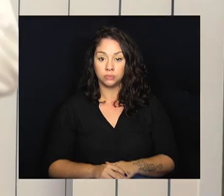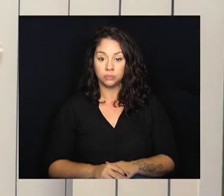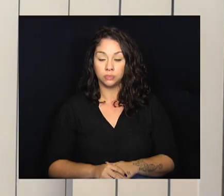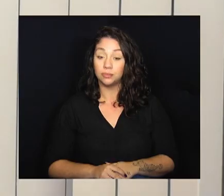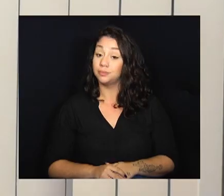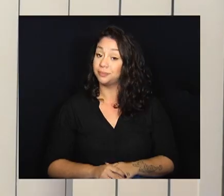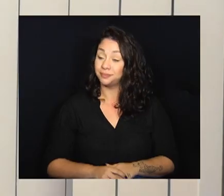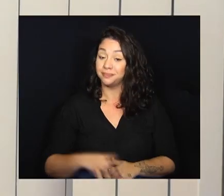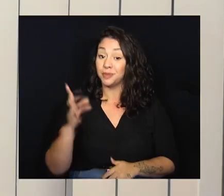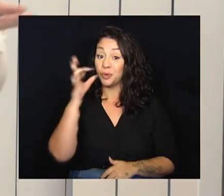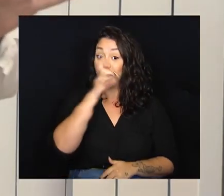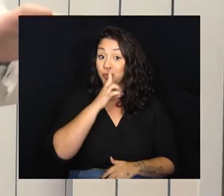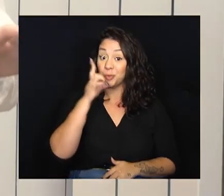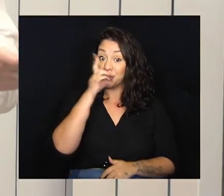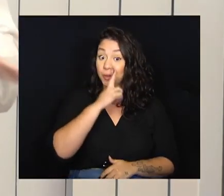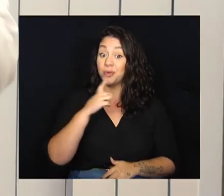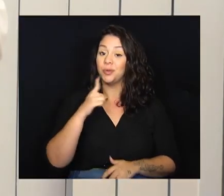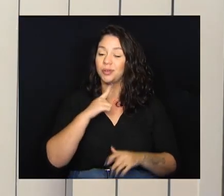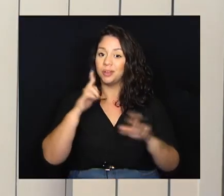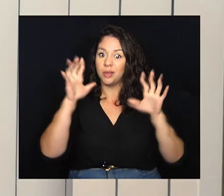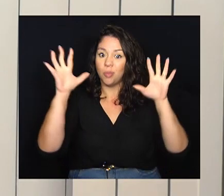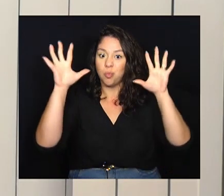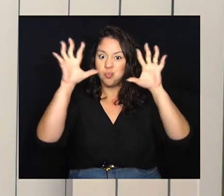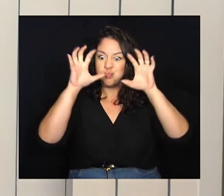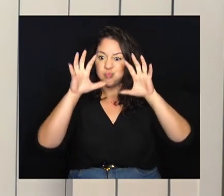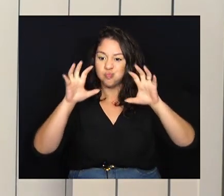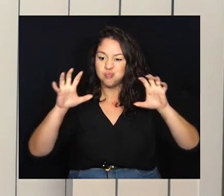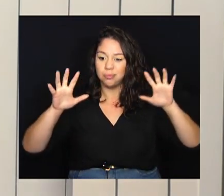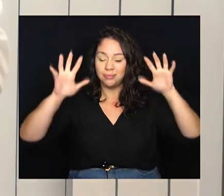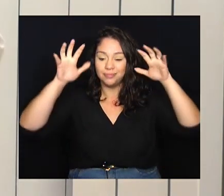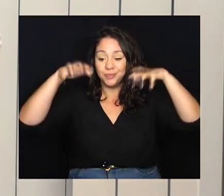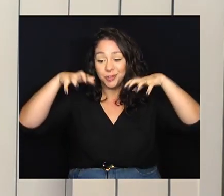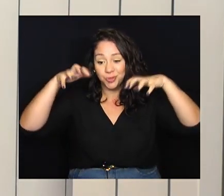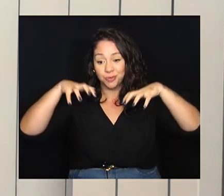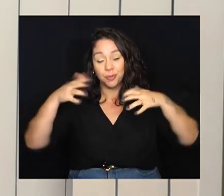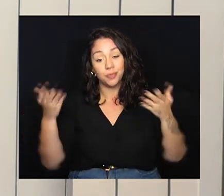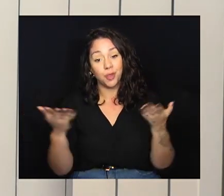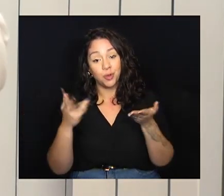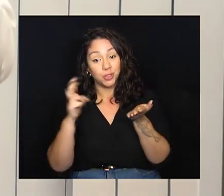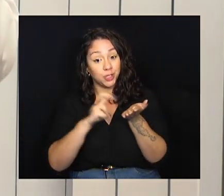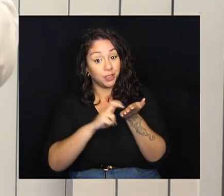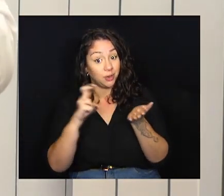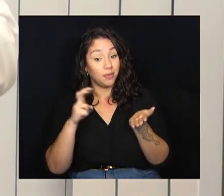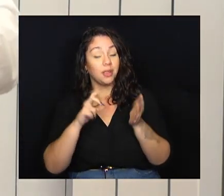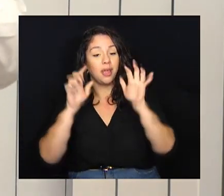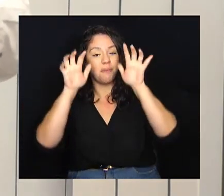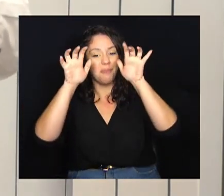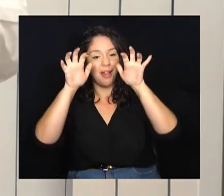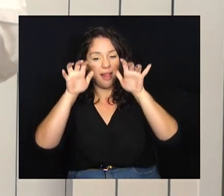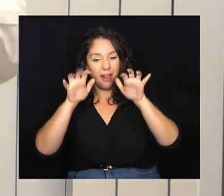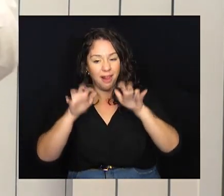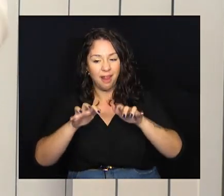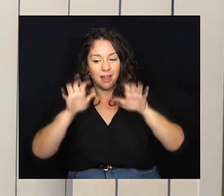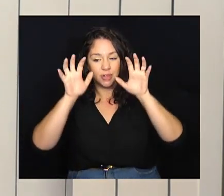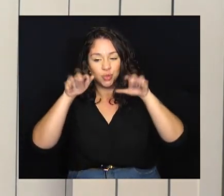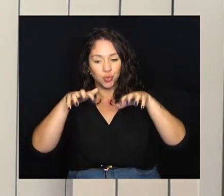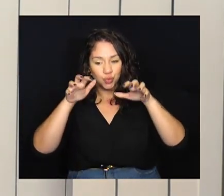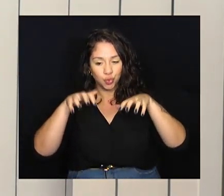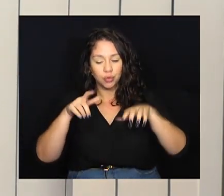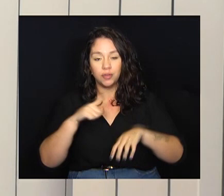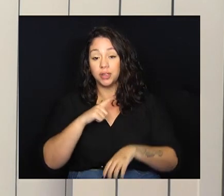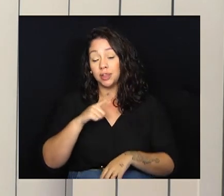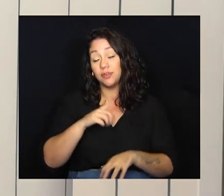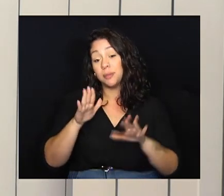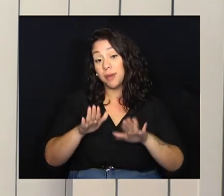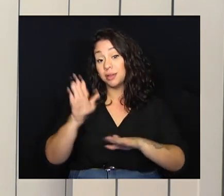o domingo foi de tempo fechado e chuvoso hoje pela manhã a garoa ainda persistiu mas